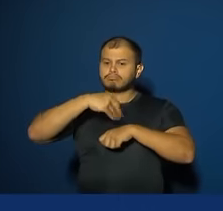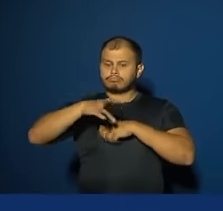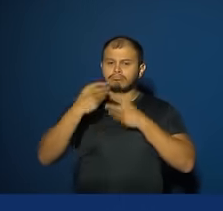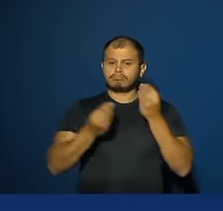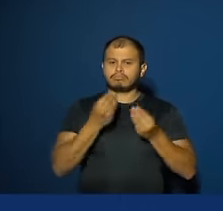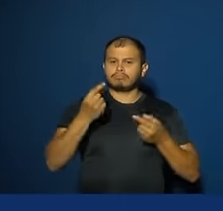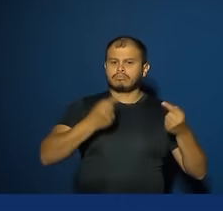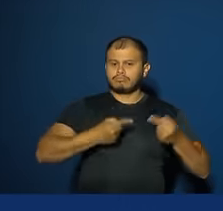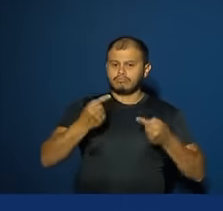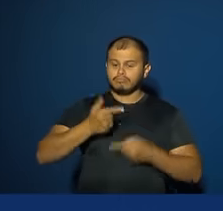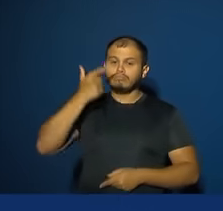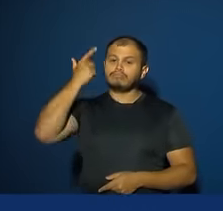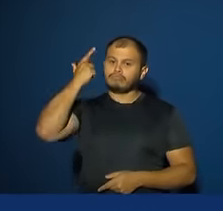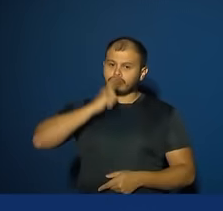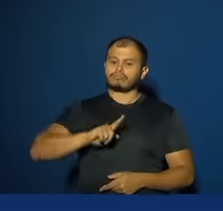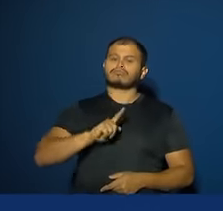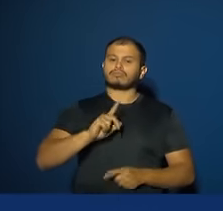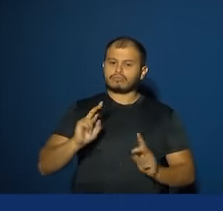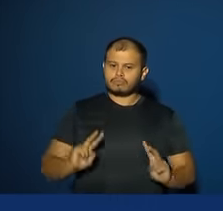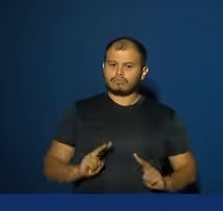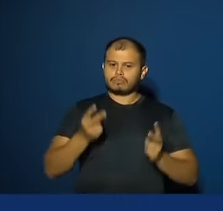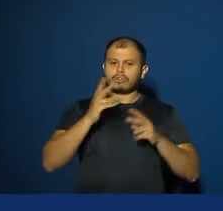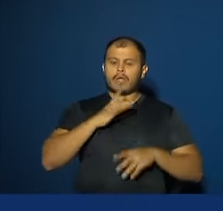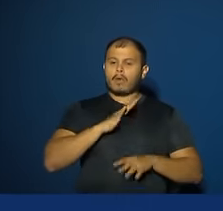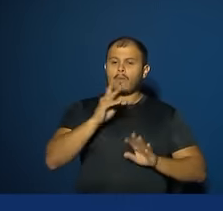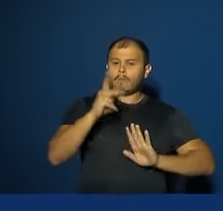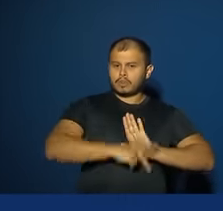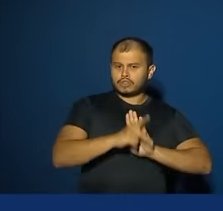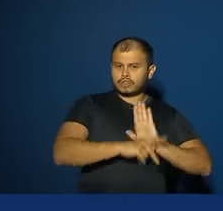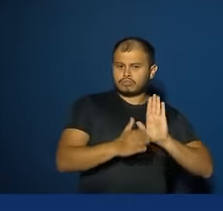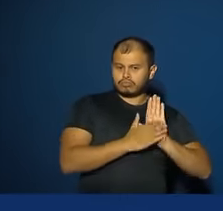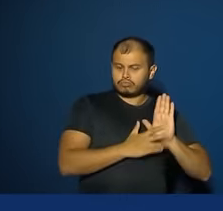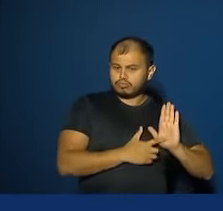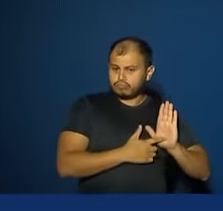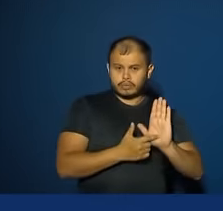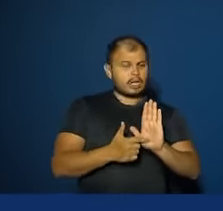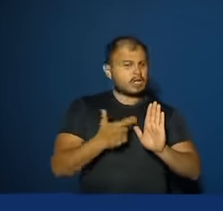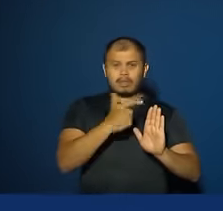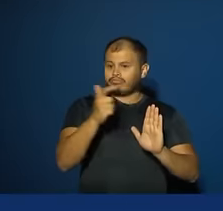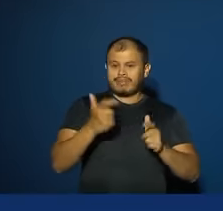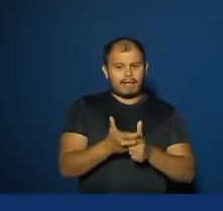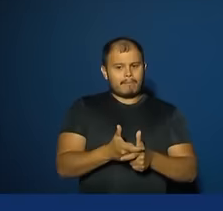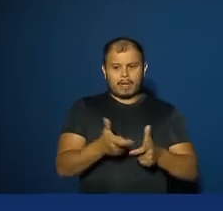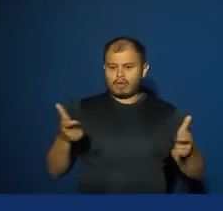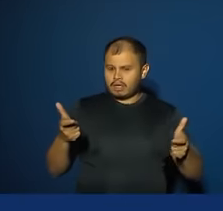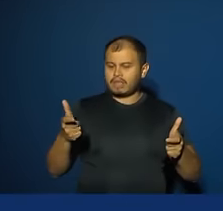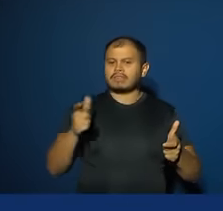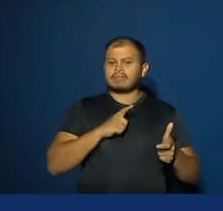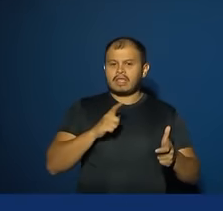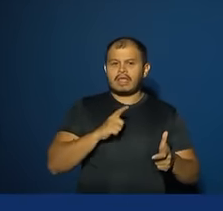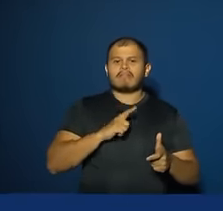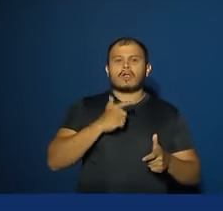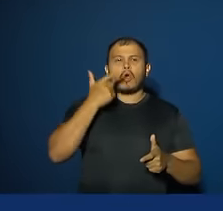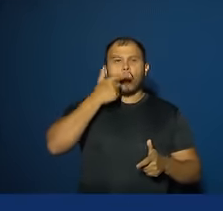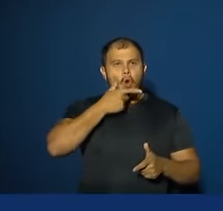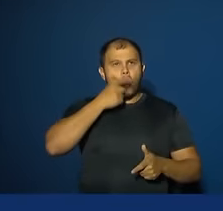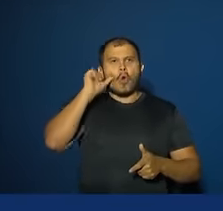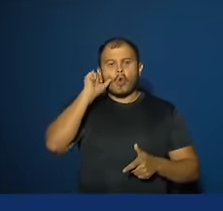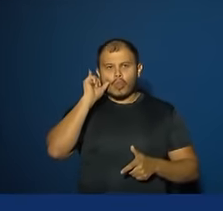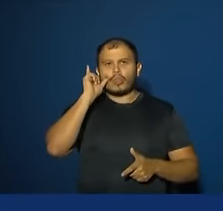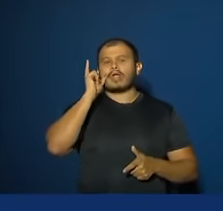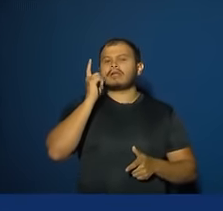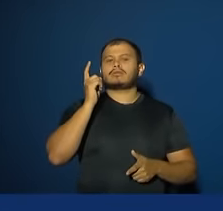conseguiu uma primeira vitória ao apresentar o mega projeto à Câmara onde ele não tem maioria teve uma derrota ontem mas em